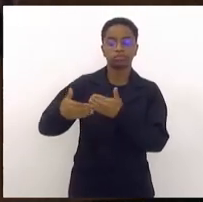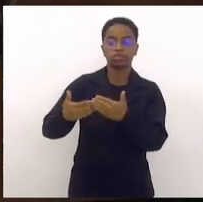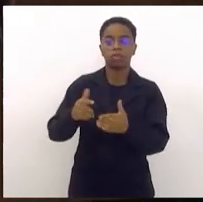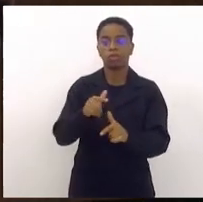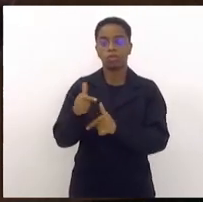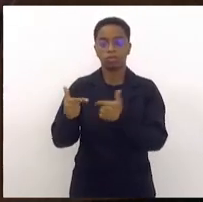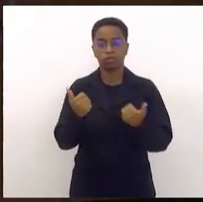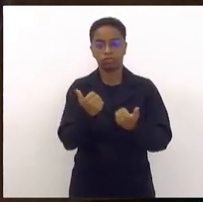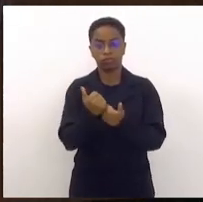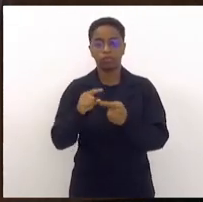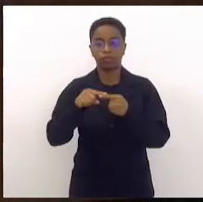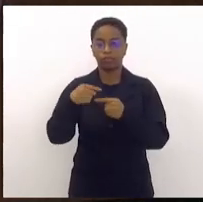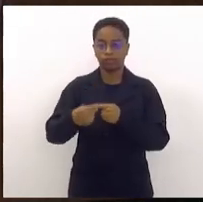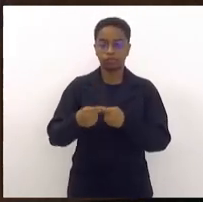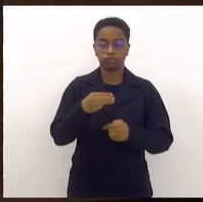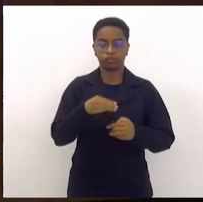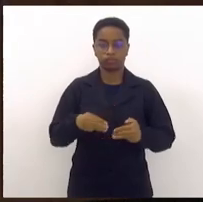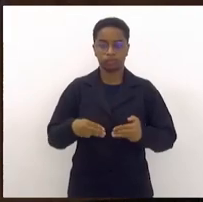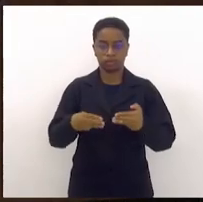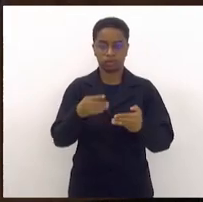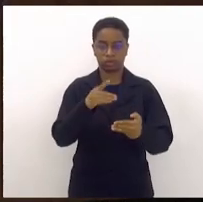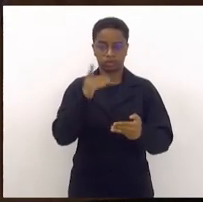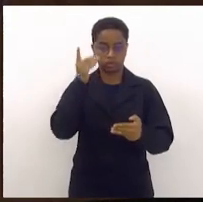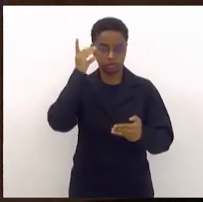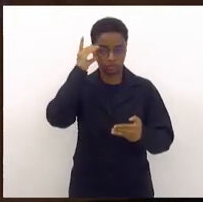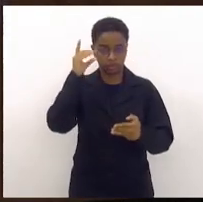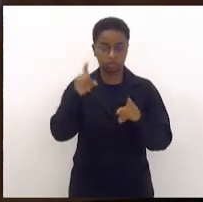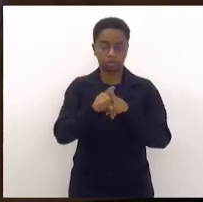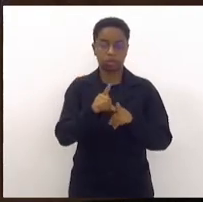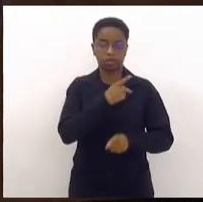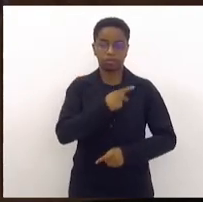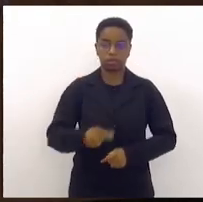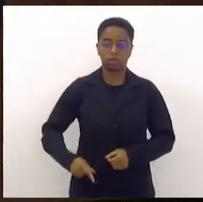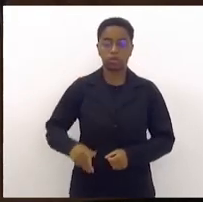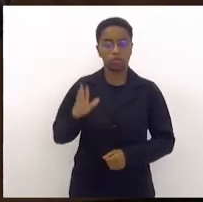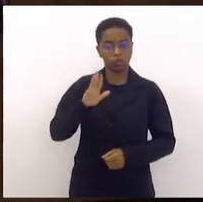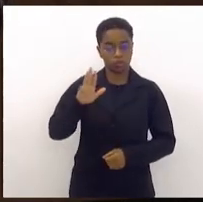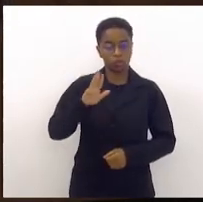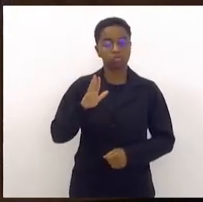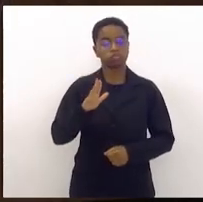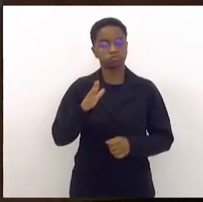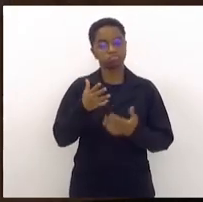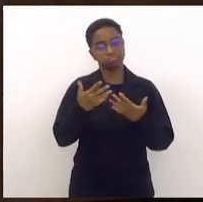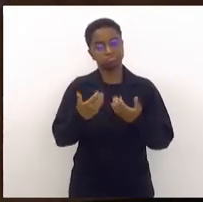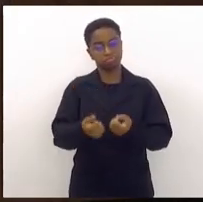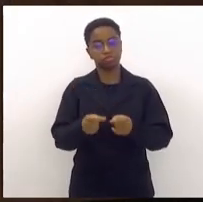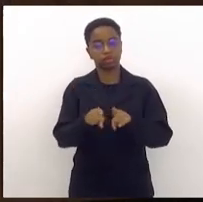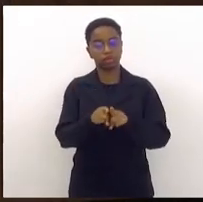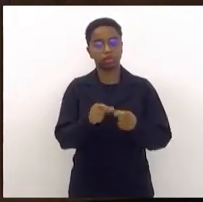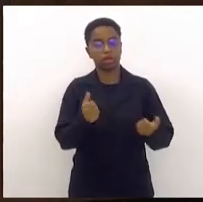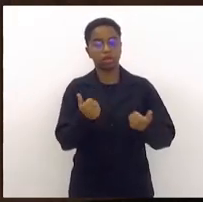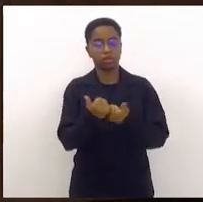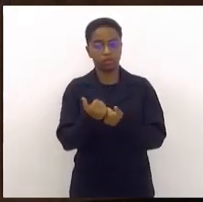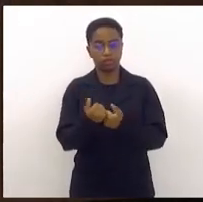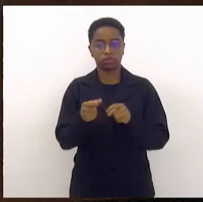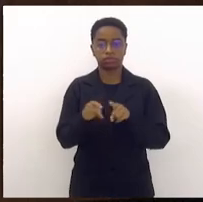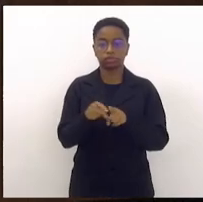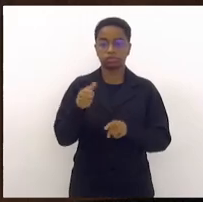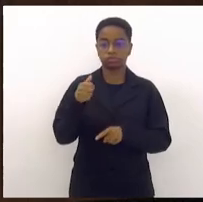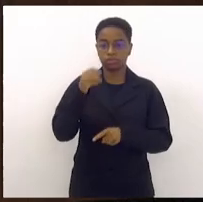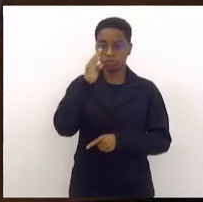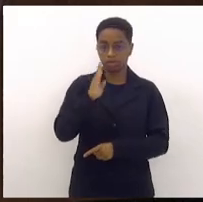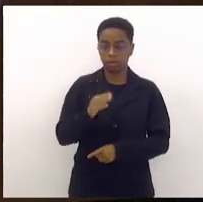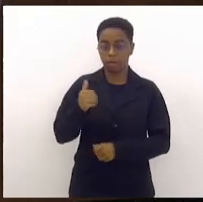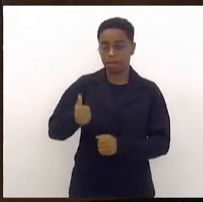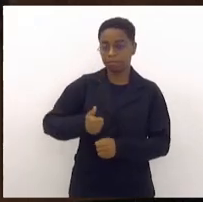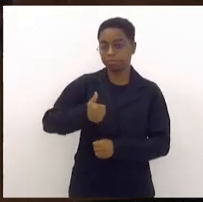a ministra Dilma e o presidente Lula foram convencidos e apoiaram. O Brasil foi o primeiro país em desenvolvimento. Então, a